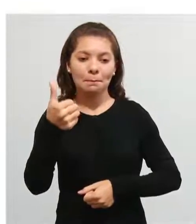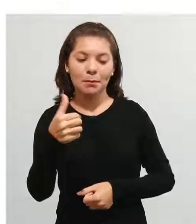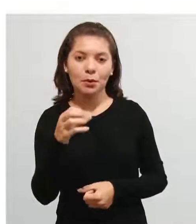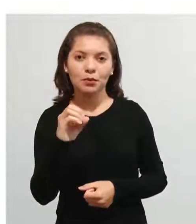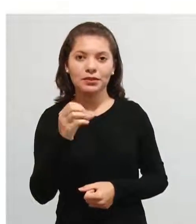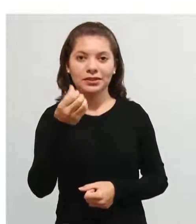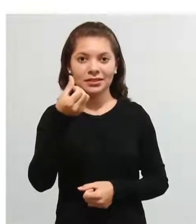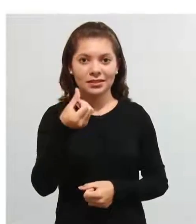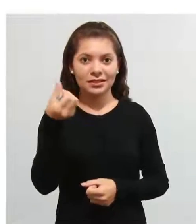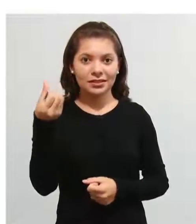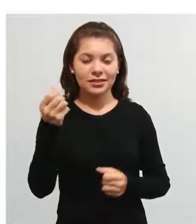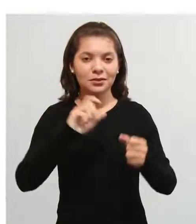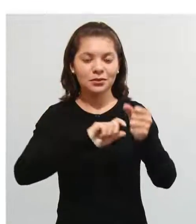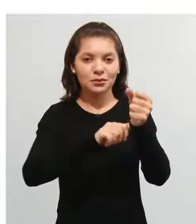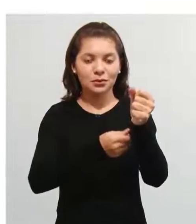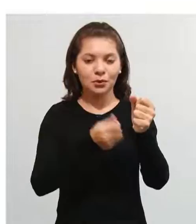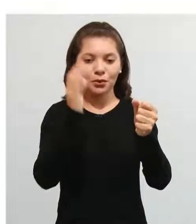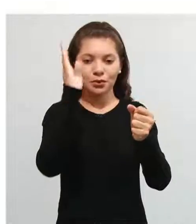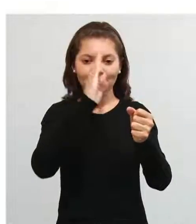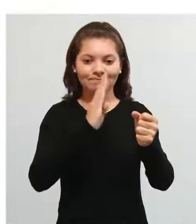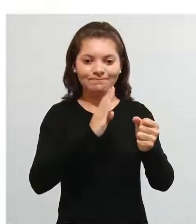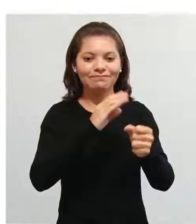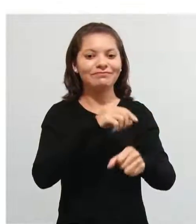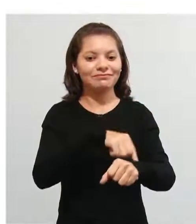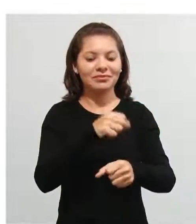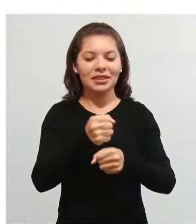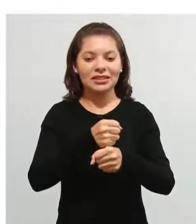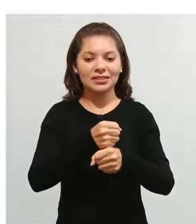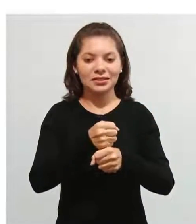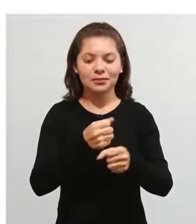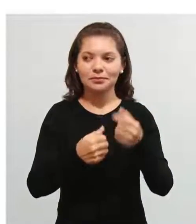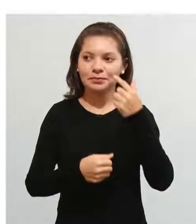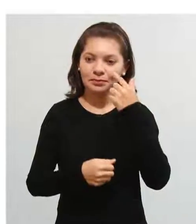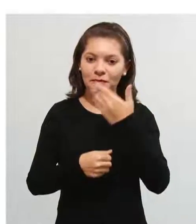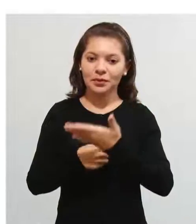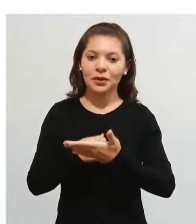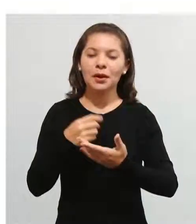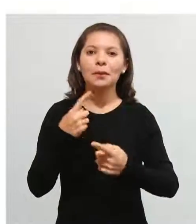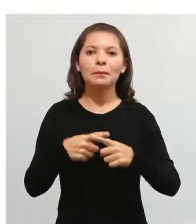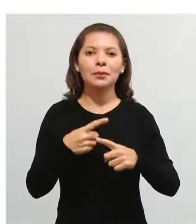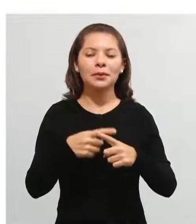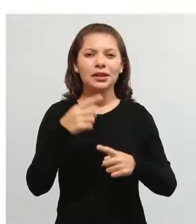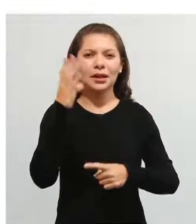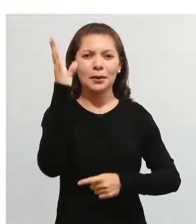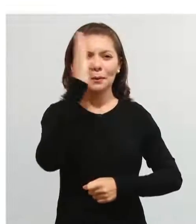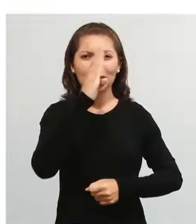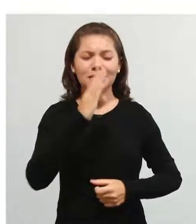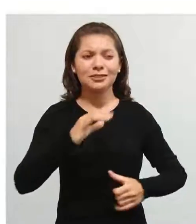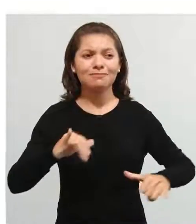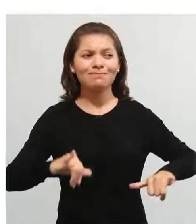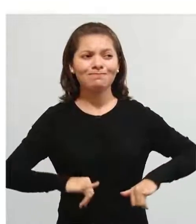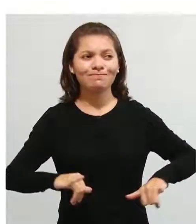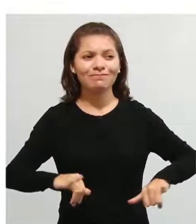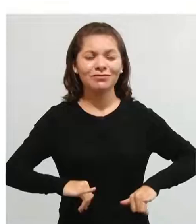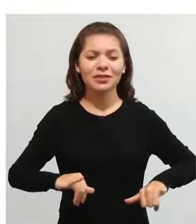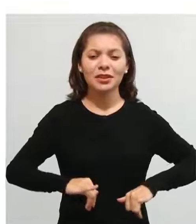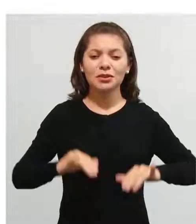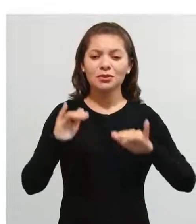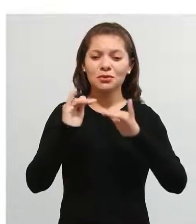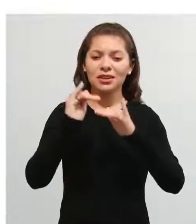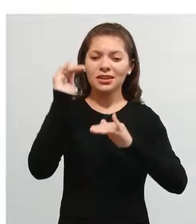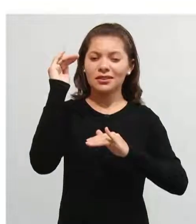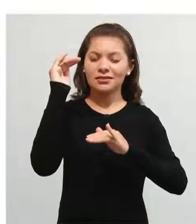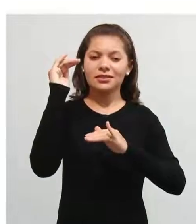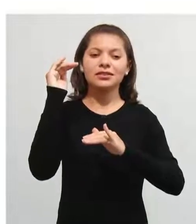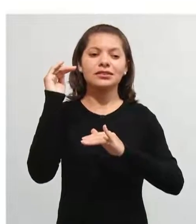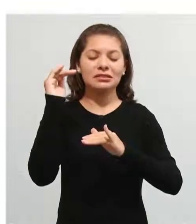Tributário Nacional, ele é lá de 66, tá? Pois o Brasil sofria com graves índices inflacionários que prejudicavam o